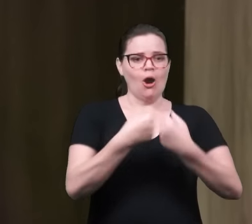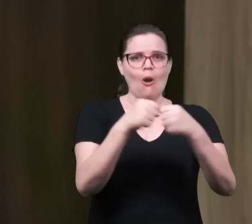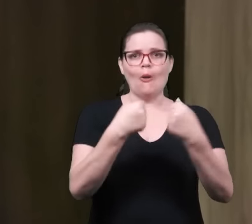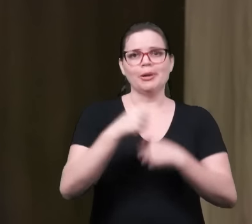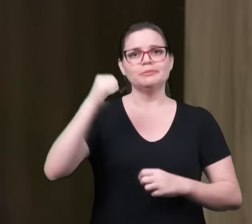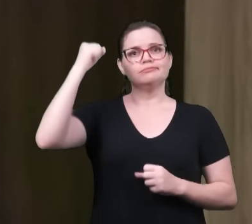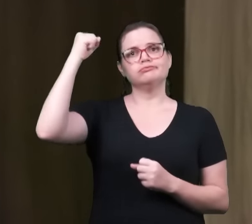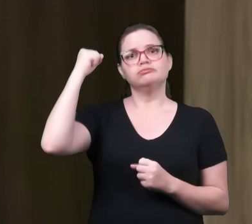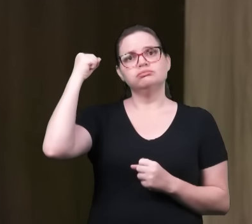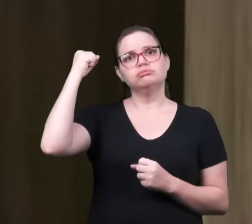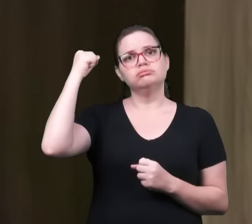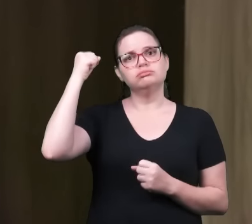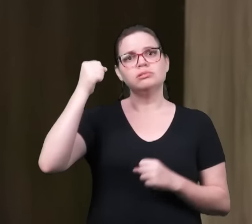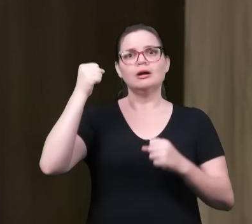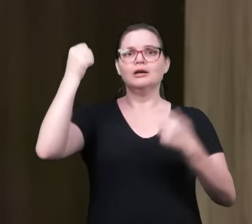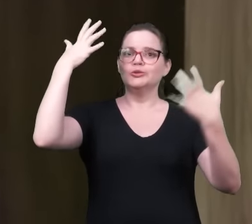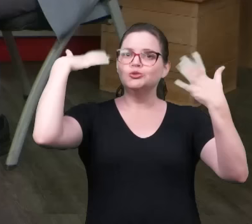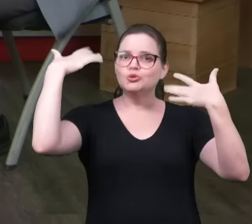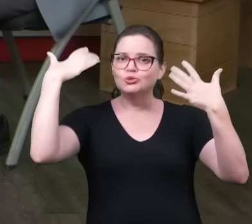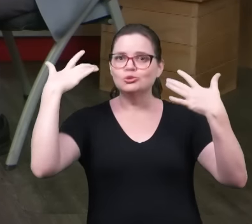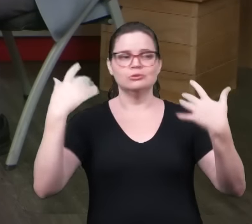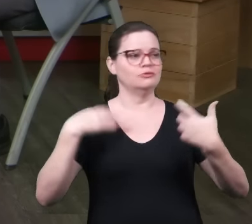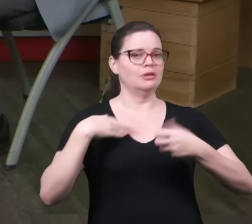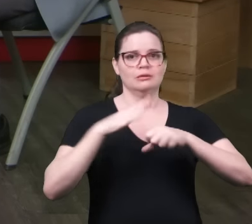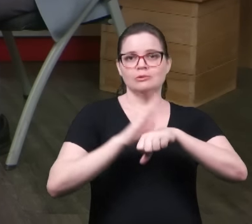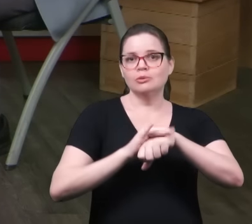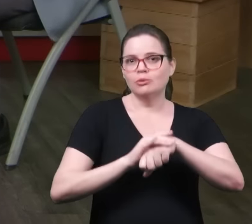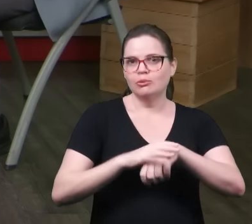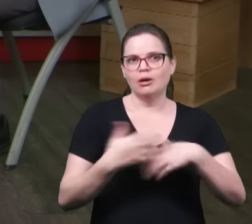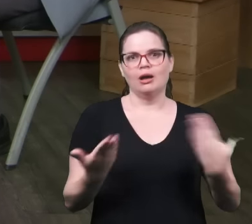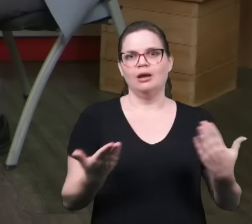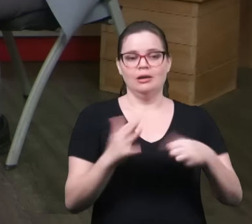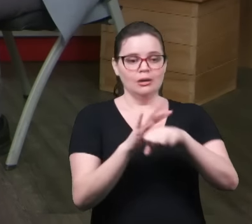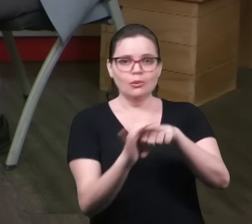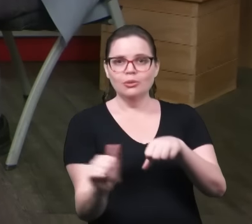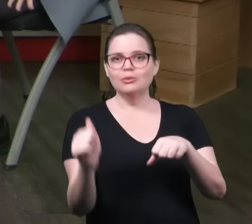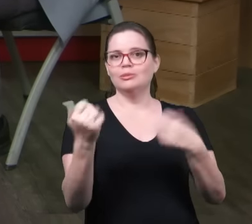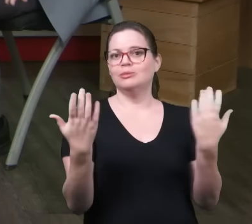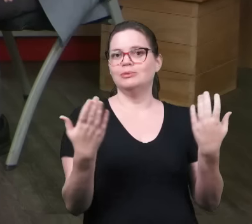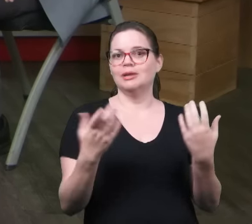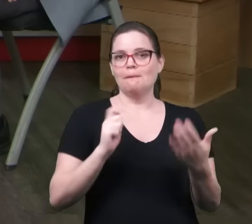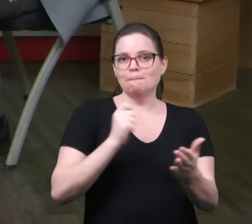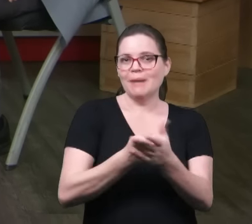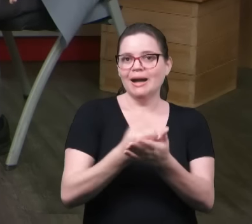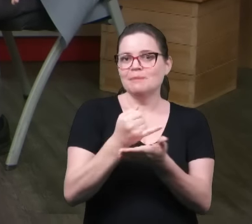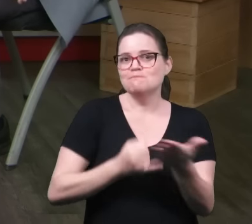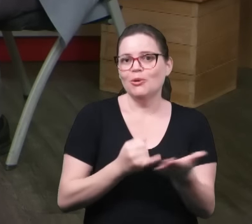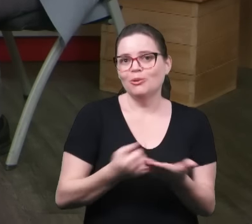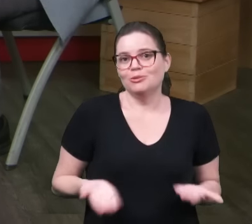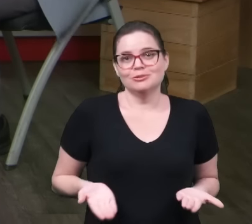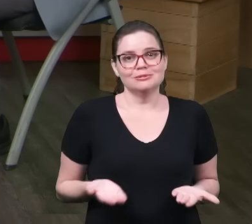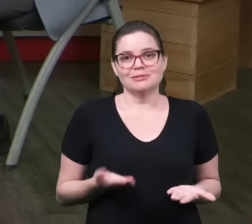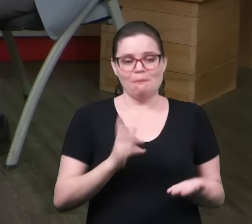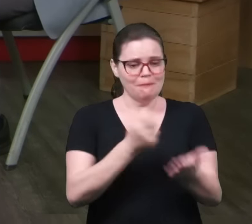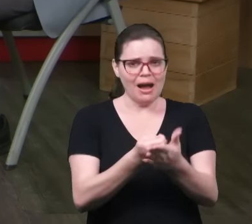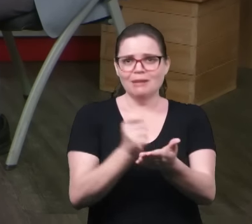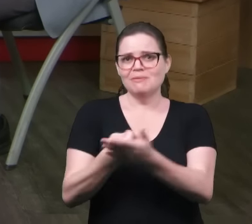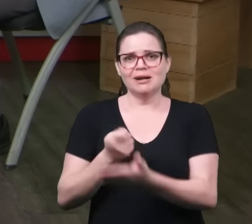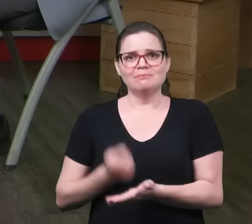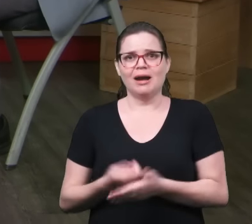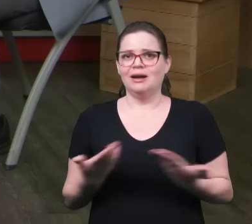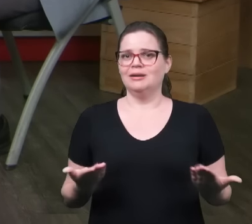pega chuva. Fica doente. É curado, paga imposto. Tudo igual. Tem que fazer tudo,